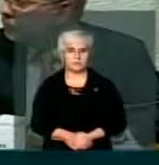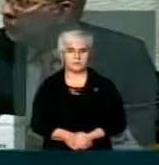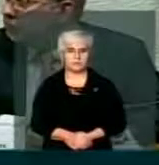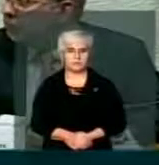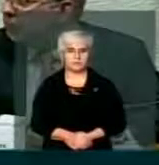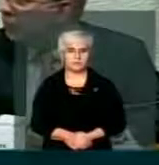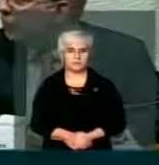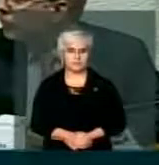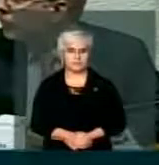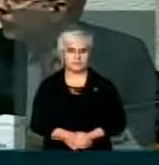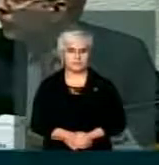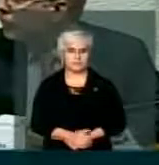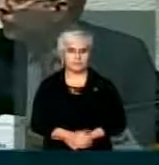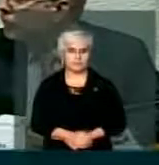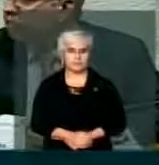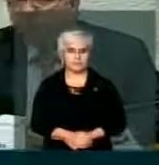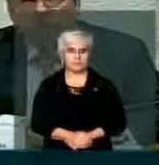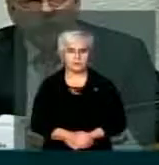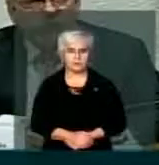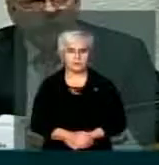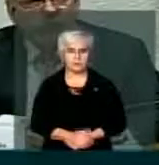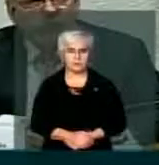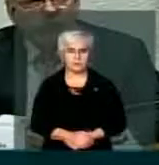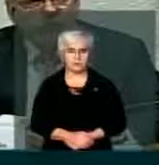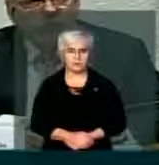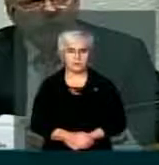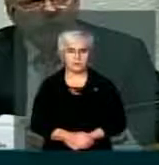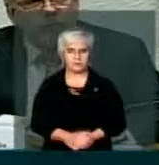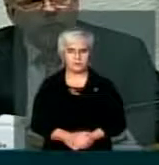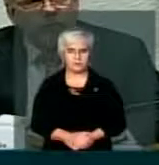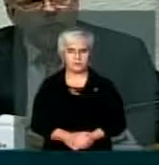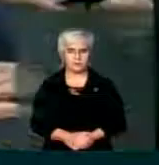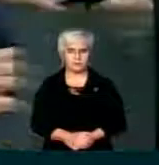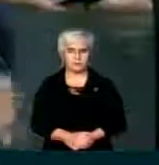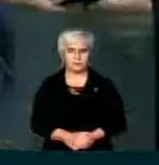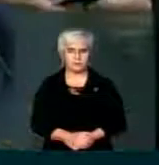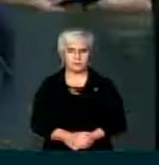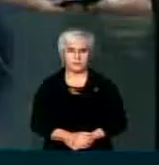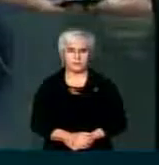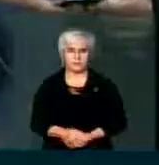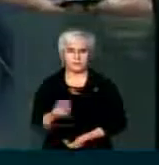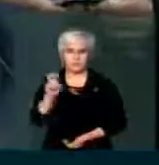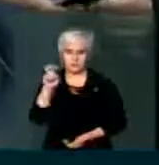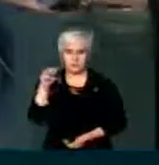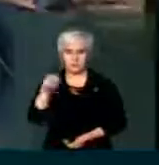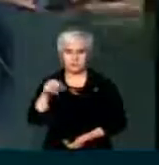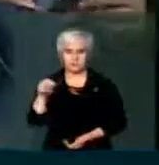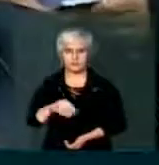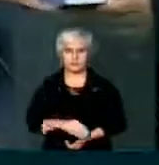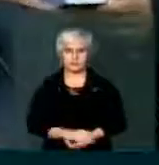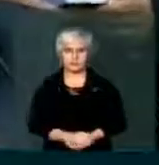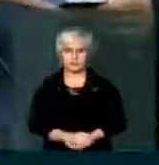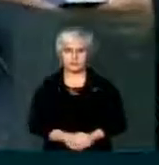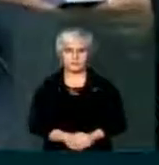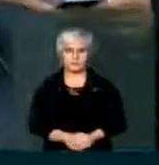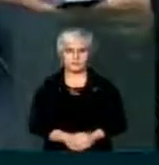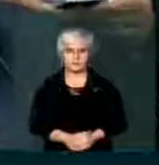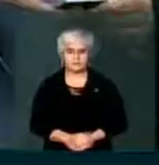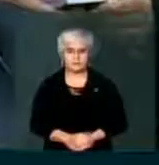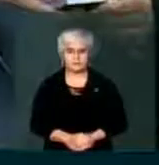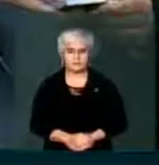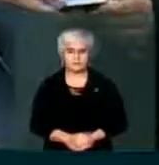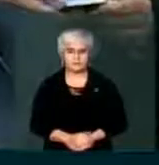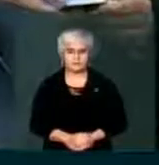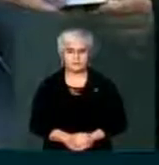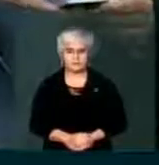Costa, ex-diretor da Petrobras, já disse que não iria responder a nenhuma das perguntas, reservando-se o direito de permanecer